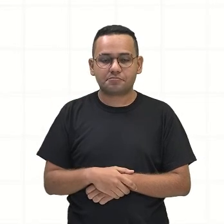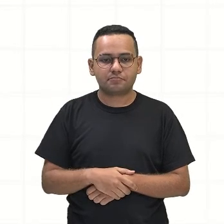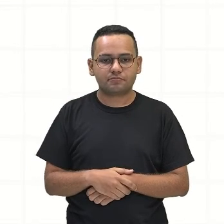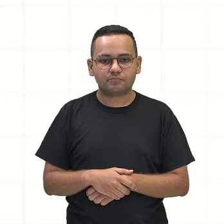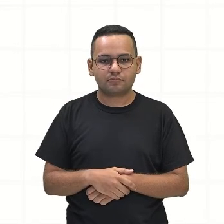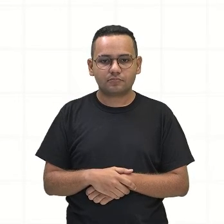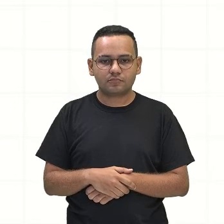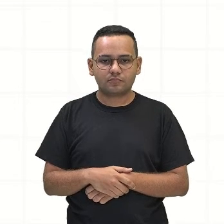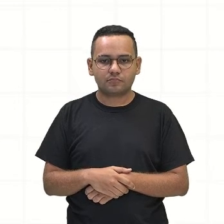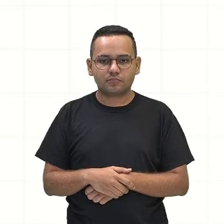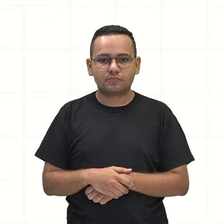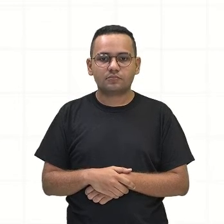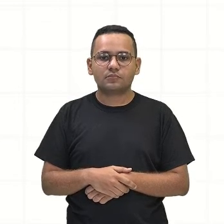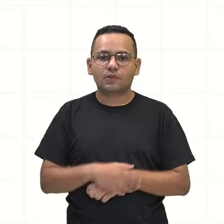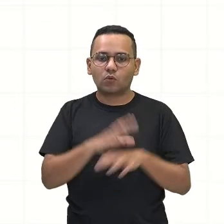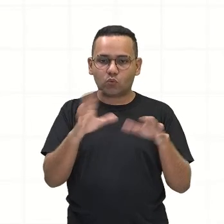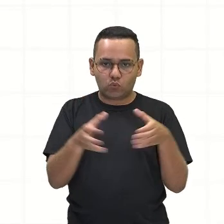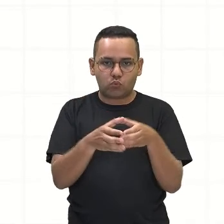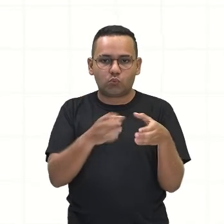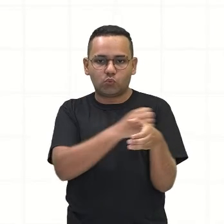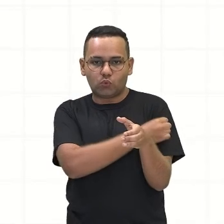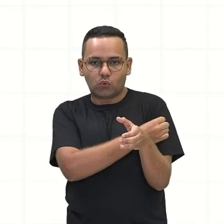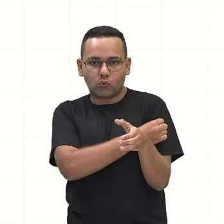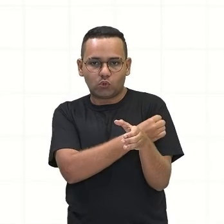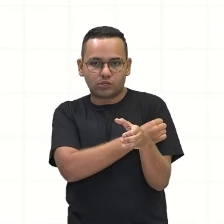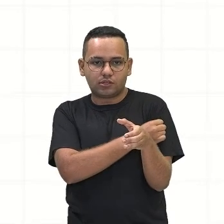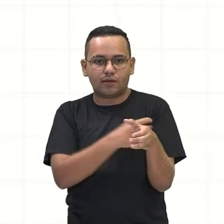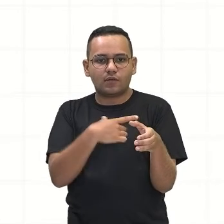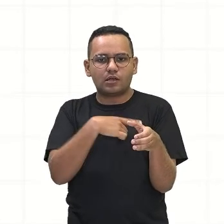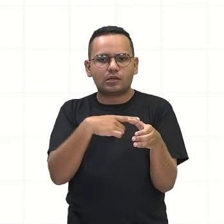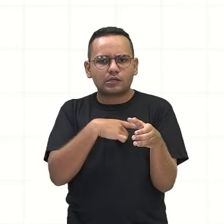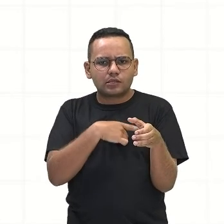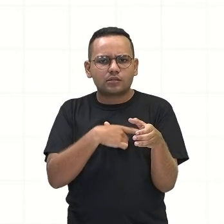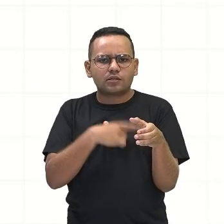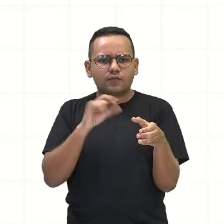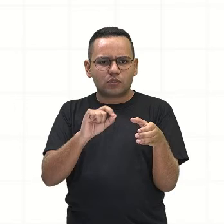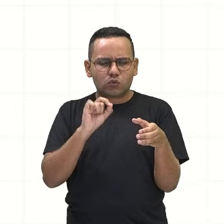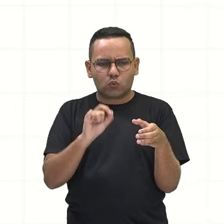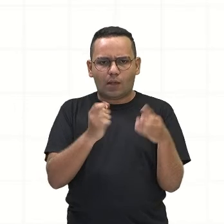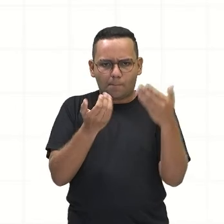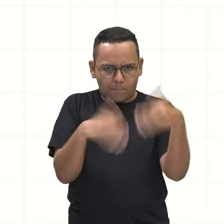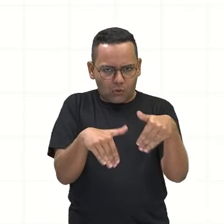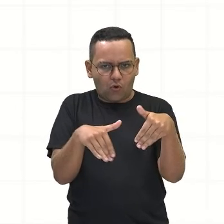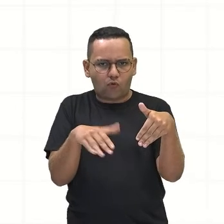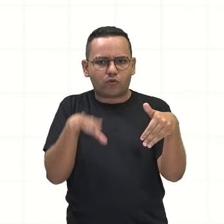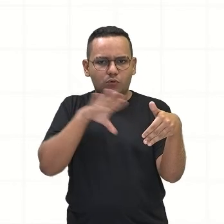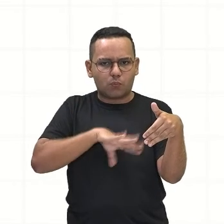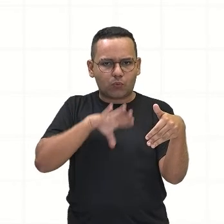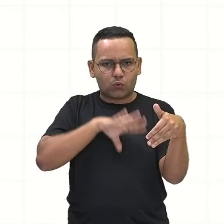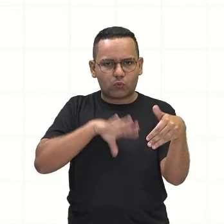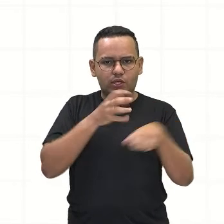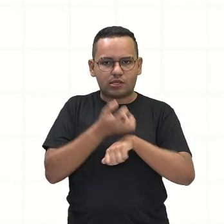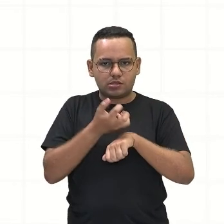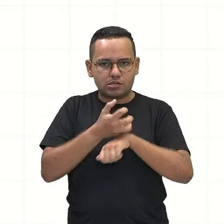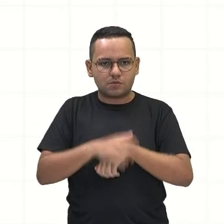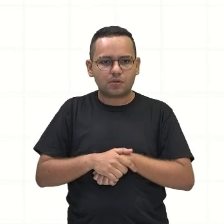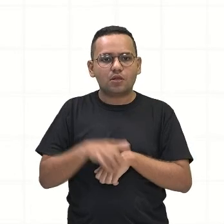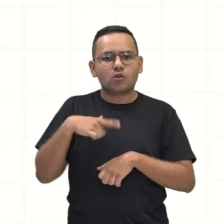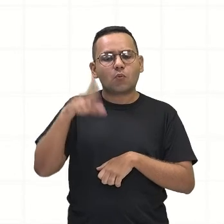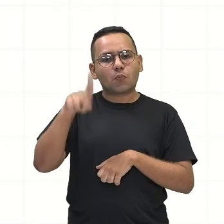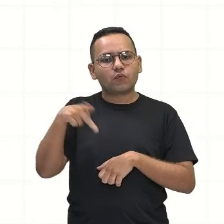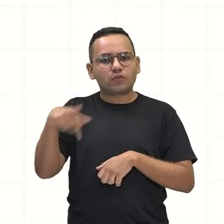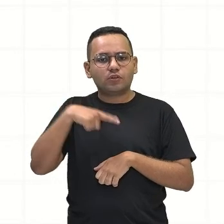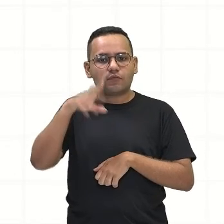Numa determinada turma do 8º ano, após a realização de uma avaliação de língua portuguesa, o professor construiu uma tabela e nela colocou as frequências